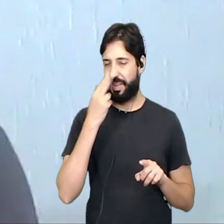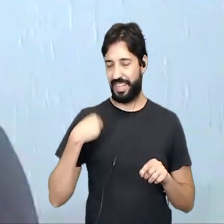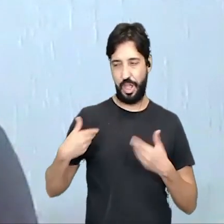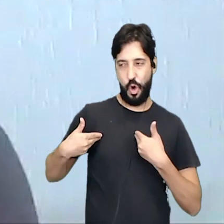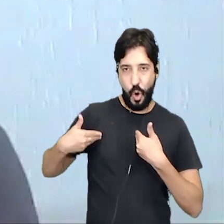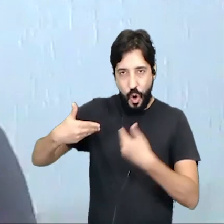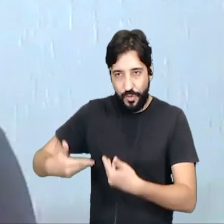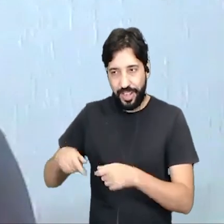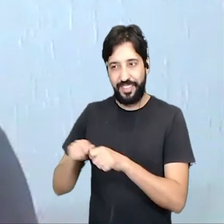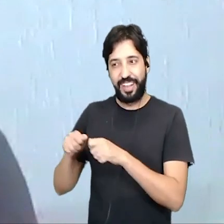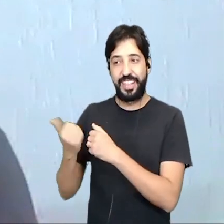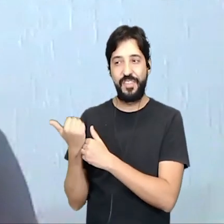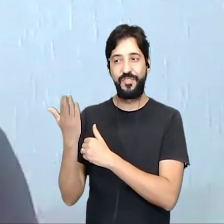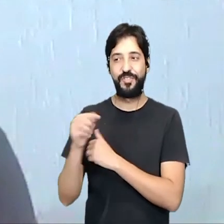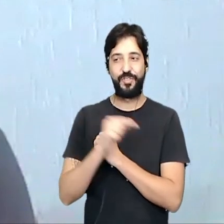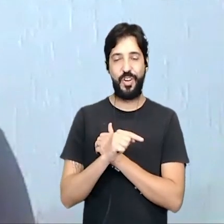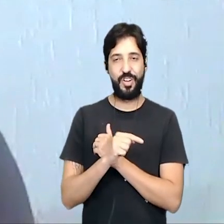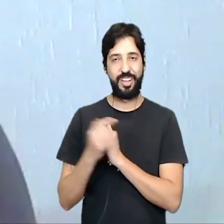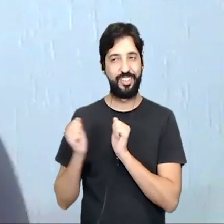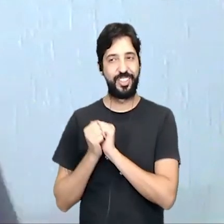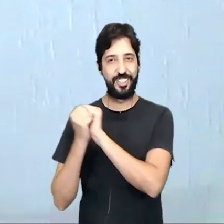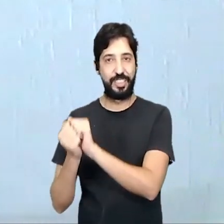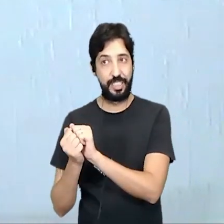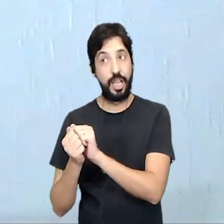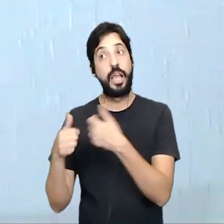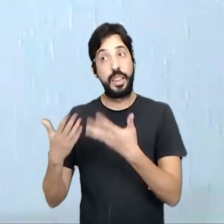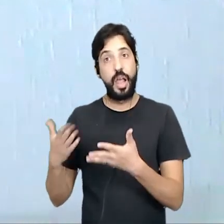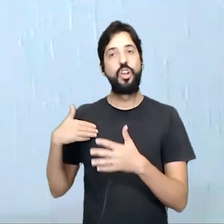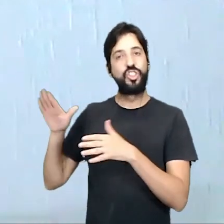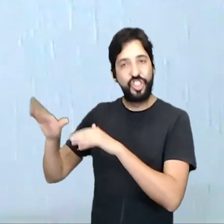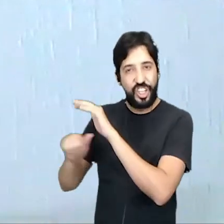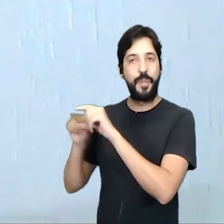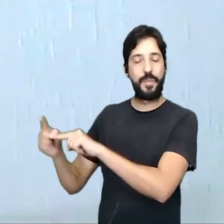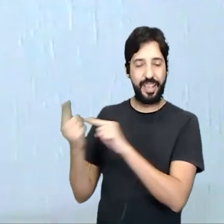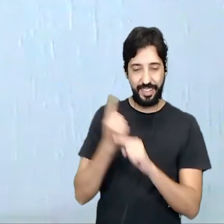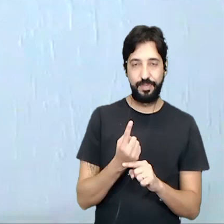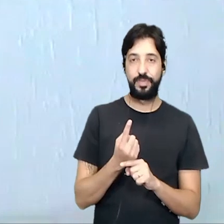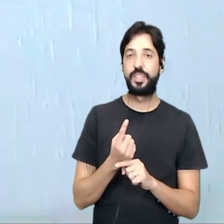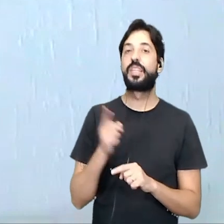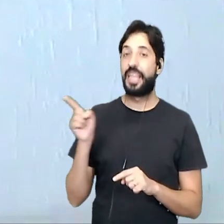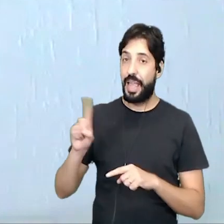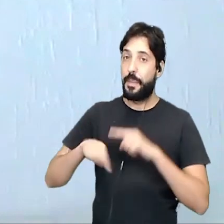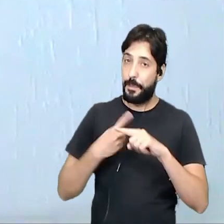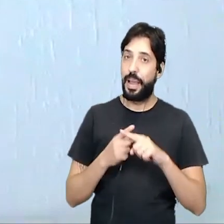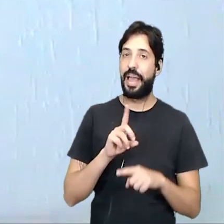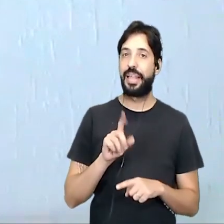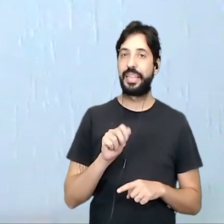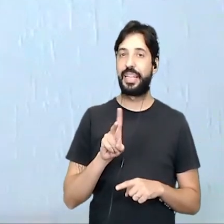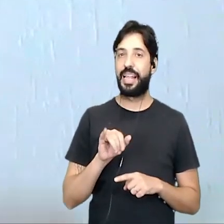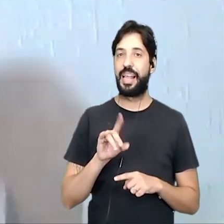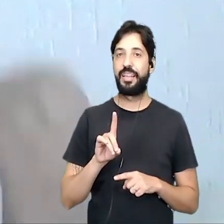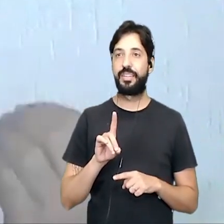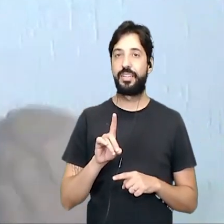Aí eu falei: ele está me convidando para fazer alguma coisa fora daqui. Então a gente convidou ele também, era ele e o